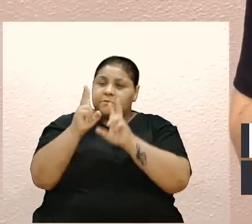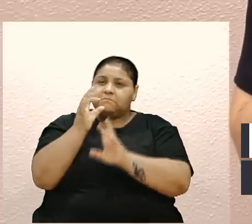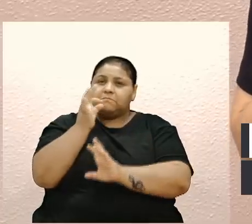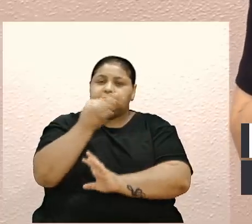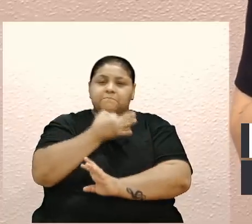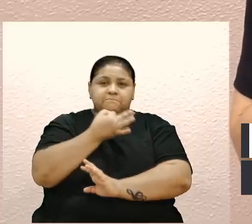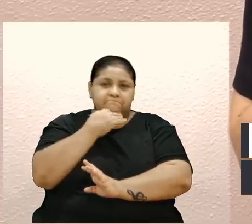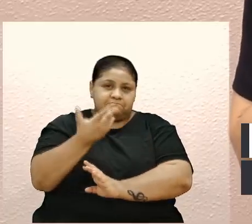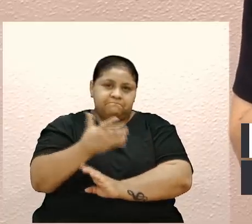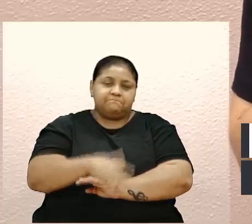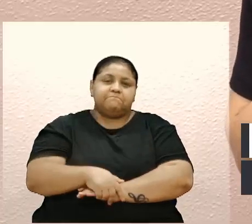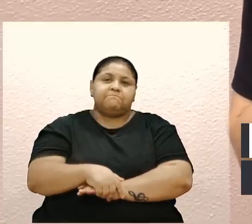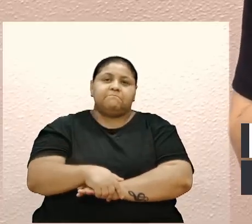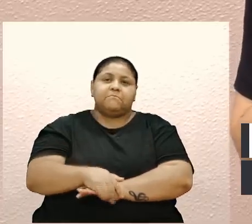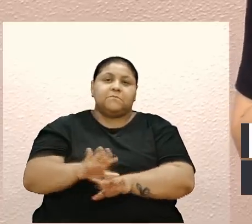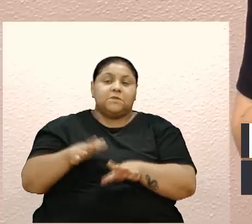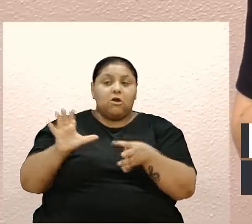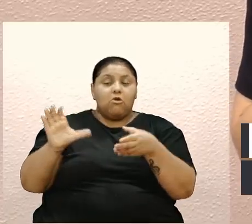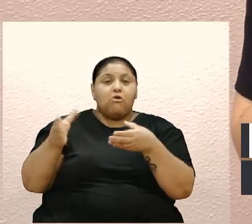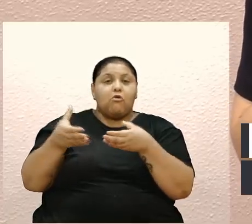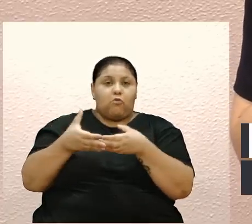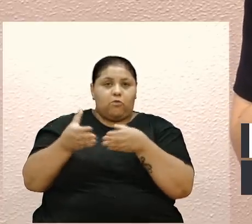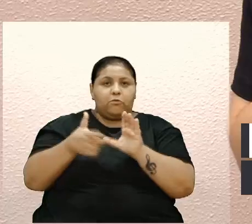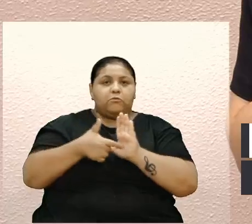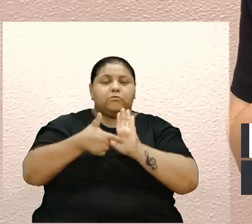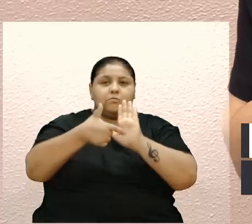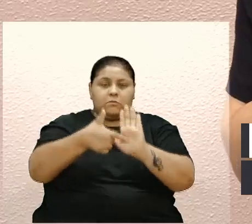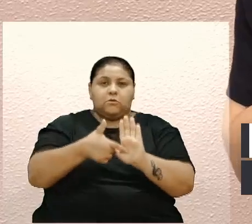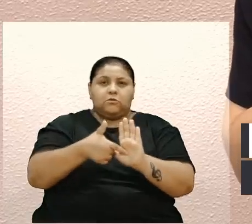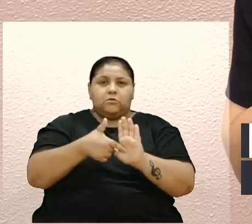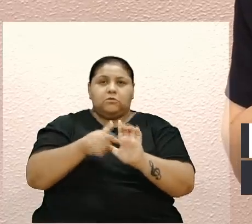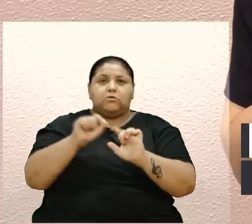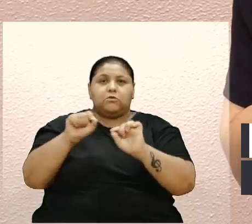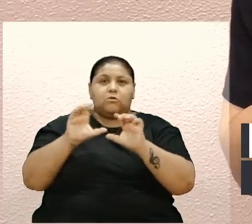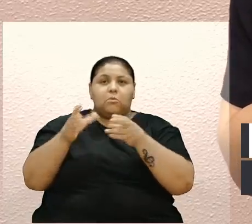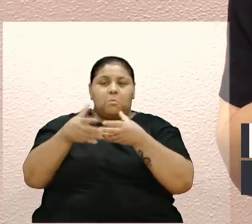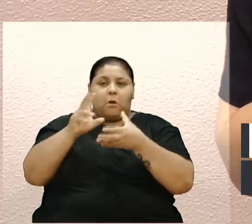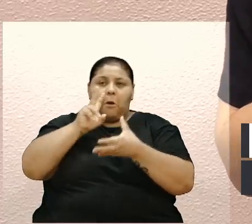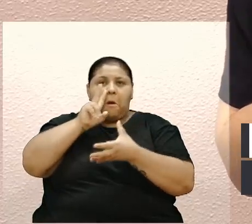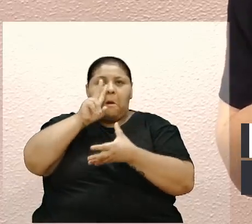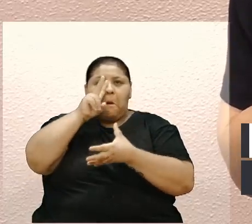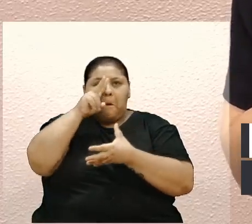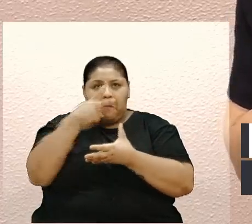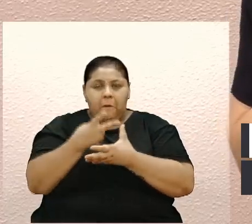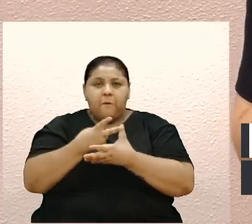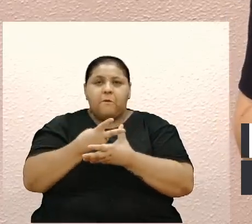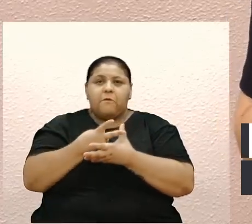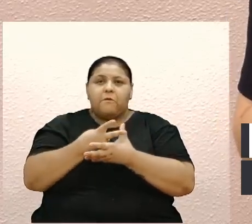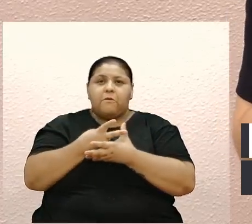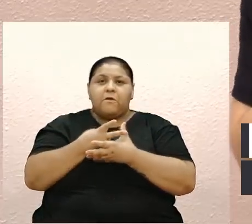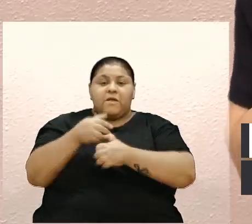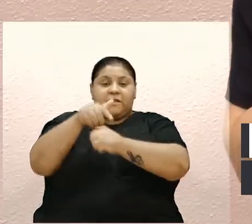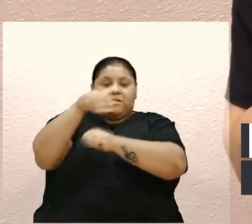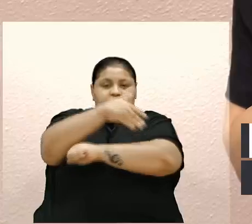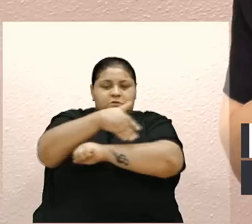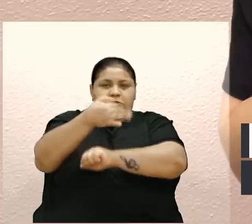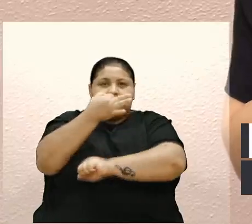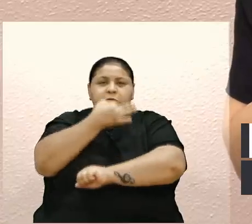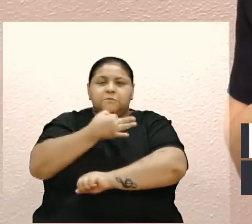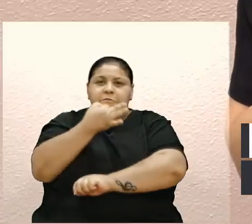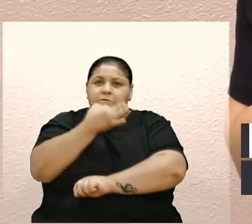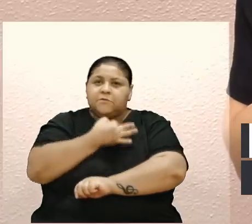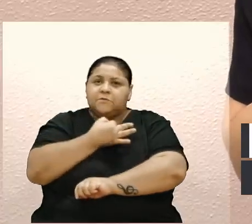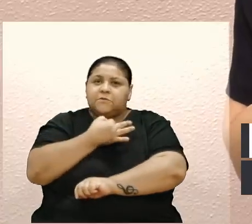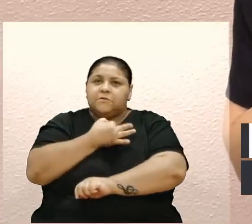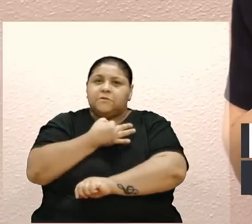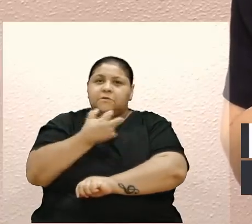Sul. Então, esse bloco vem se demonstrando como um bloco de resistência, né? Um bloco que ocupa as ruas da nossa cidade, que se coloca